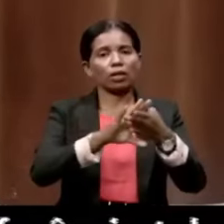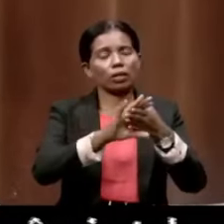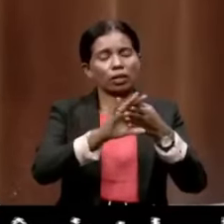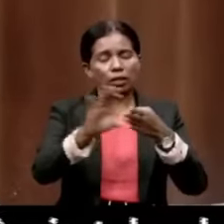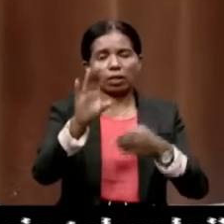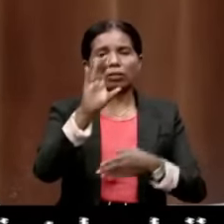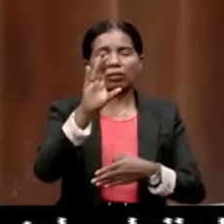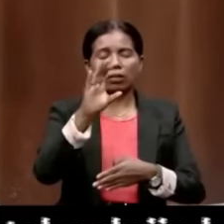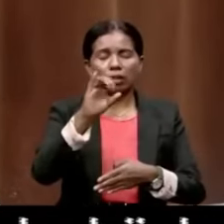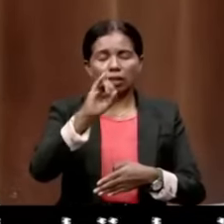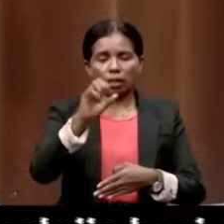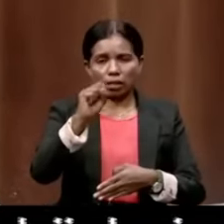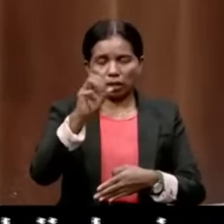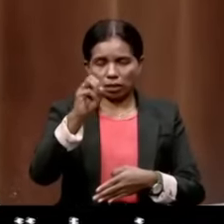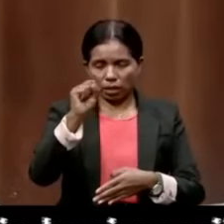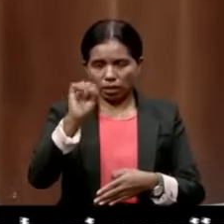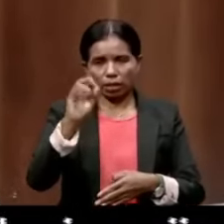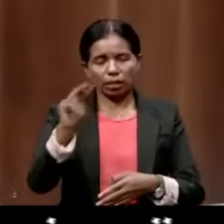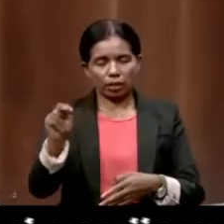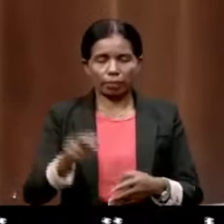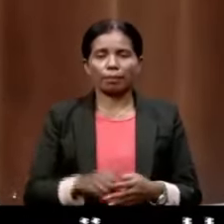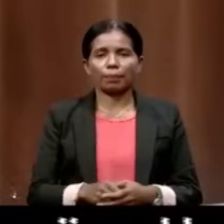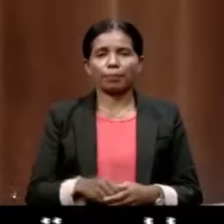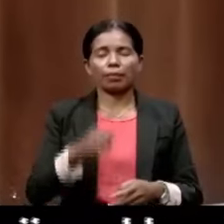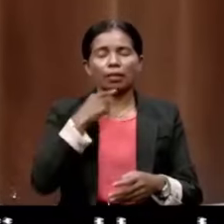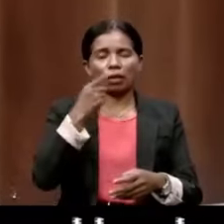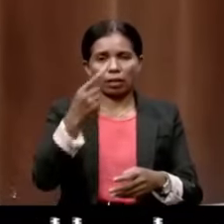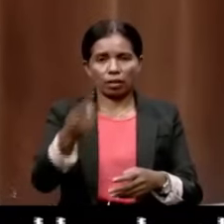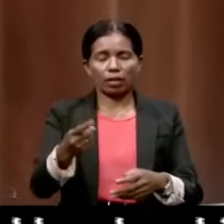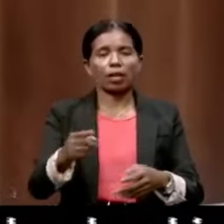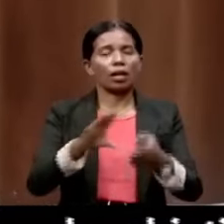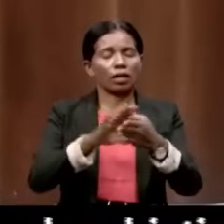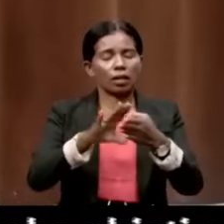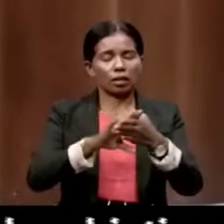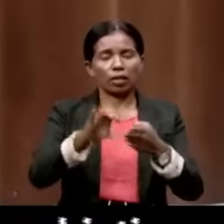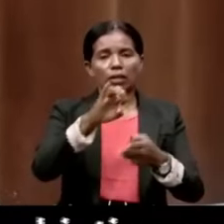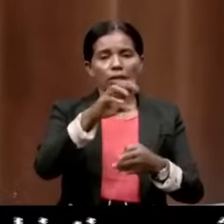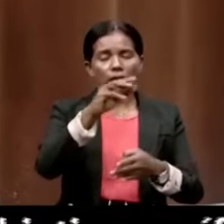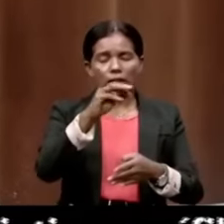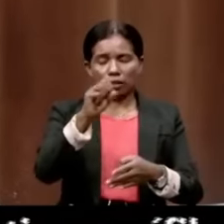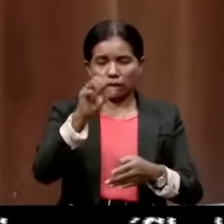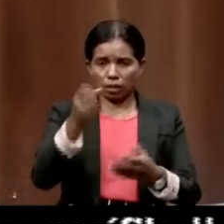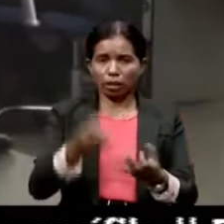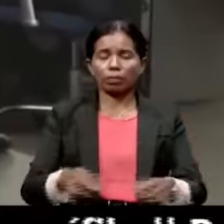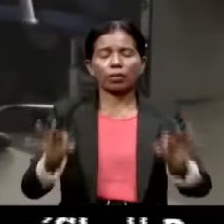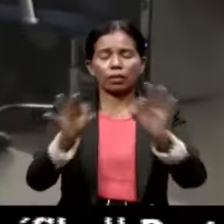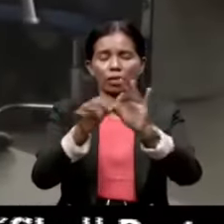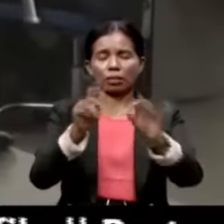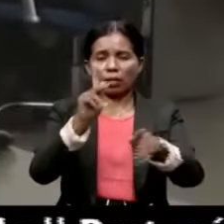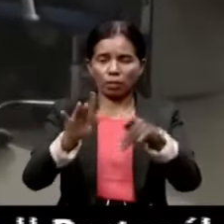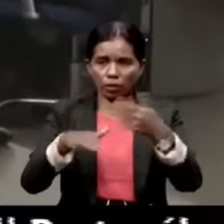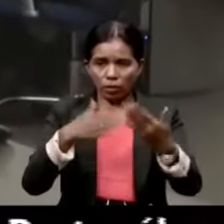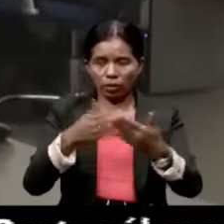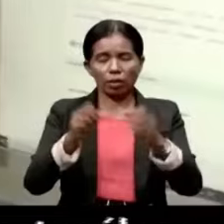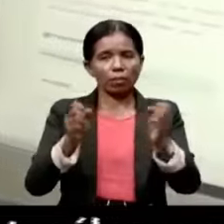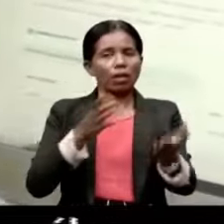de segurança social. Né? Arlindo Moss afirma, cartão de identidade e segurança social importante para beneficiário, também